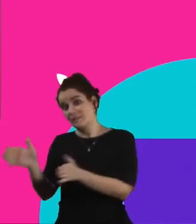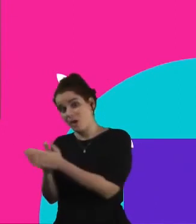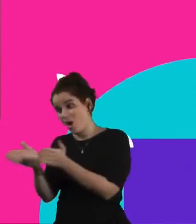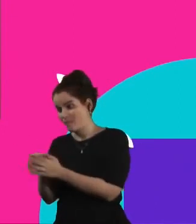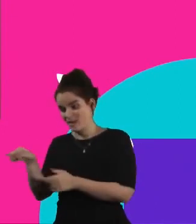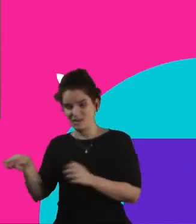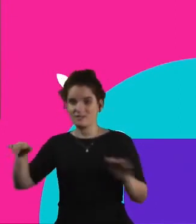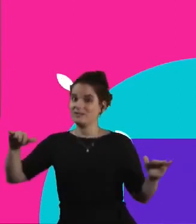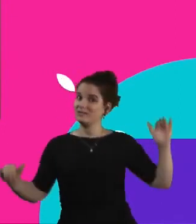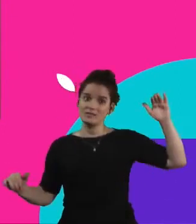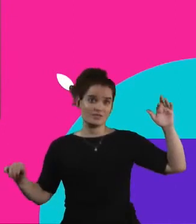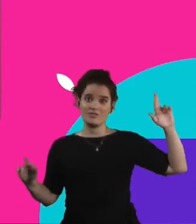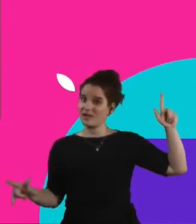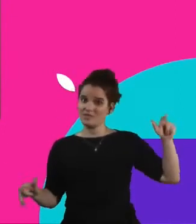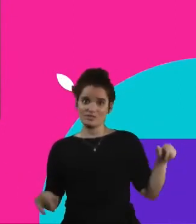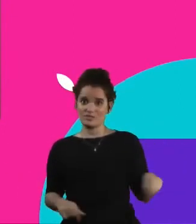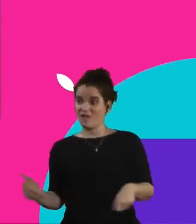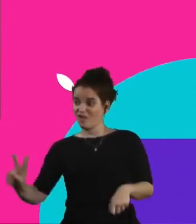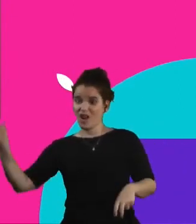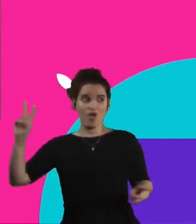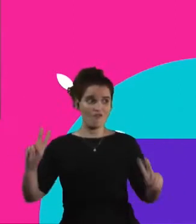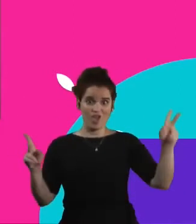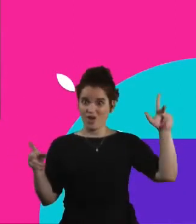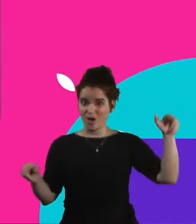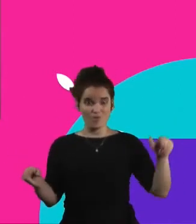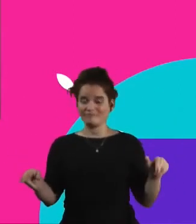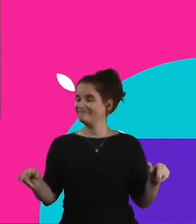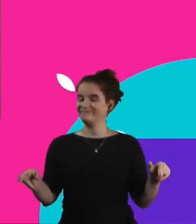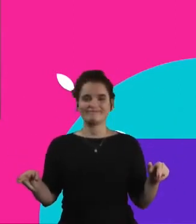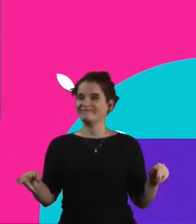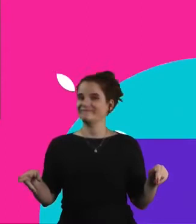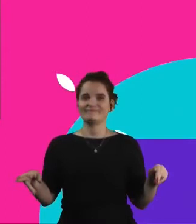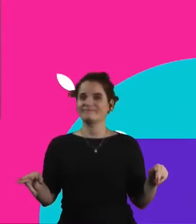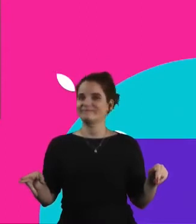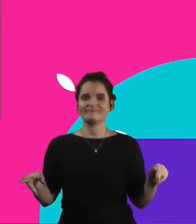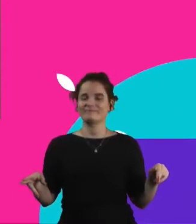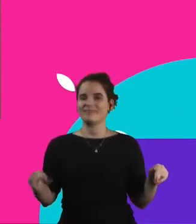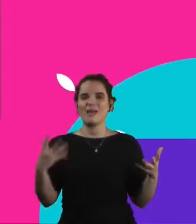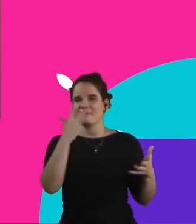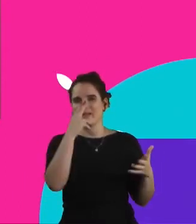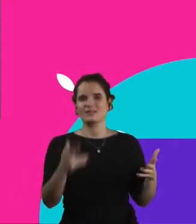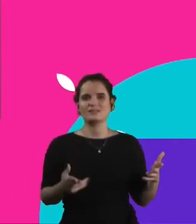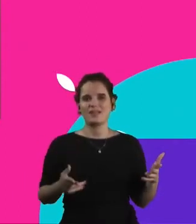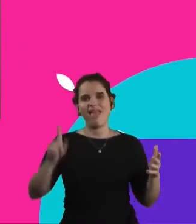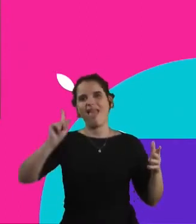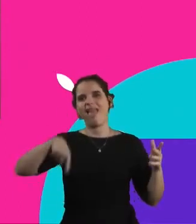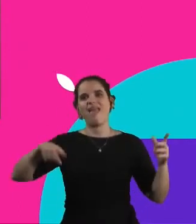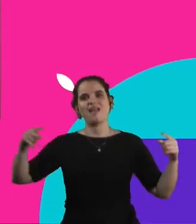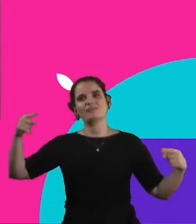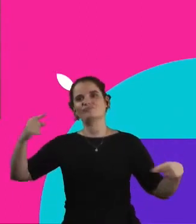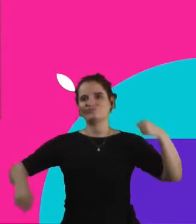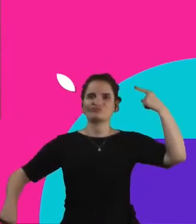Fluminense. Então eles não podem ter os mesmos valores. Isso daí é simplesmente, é praticamente é uma